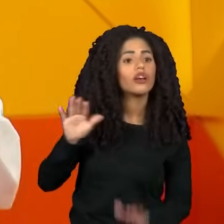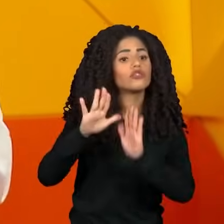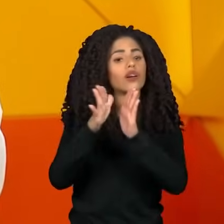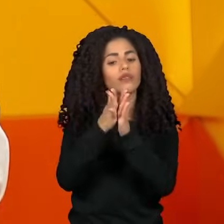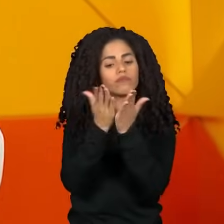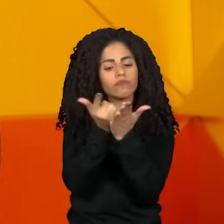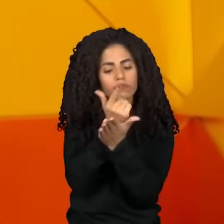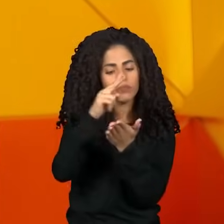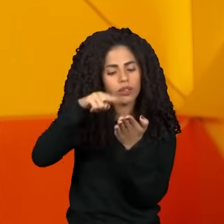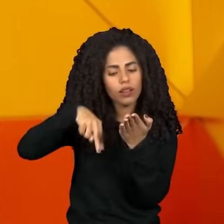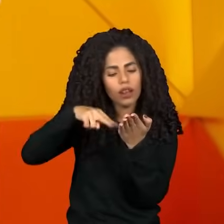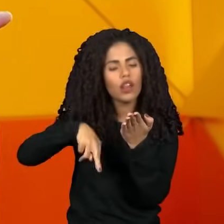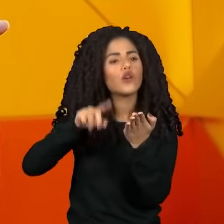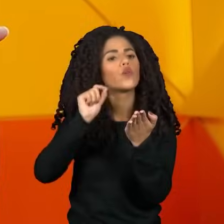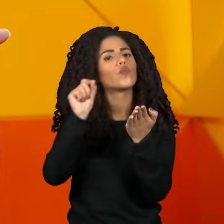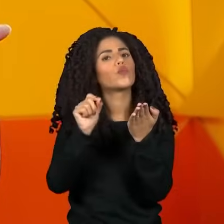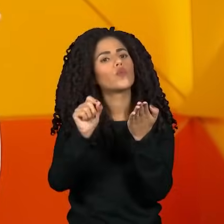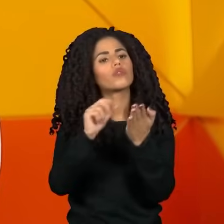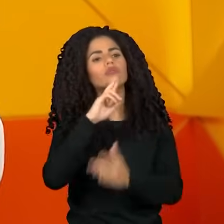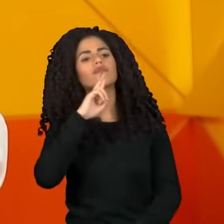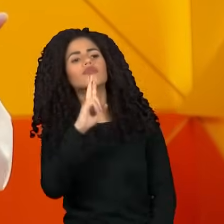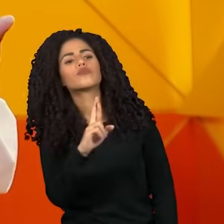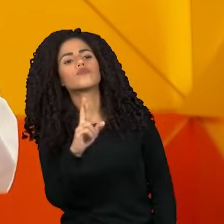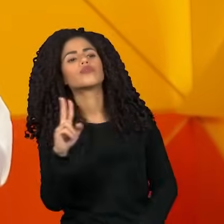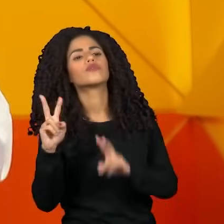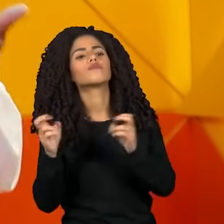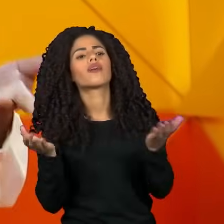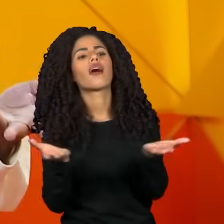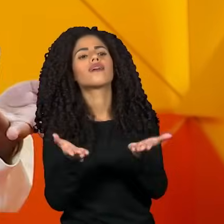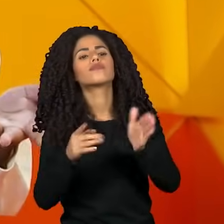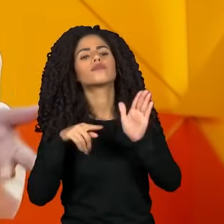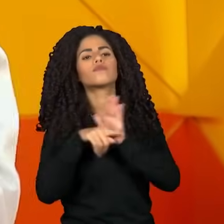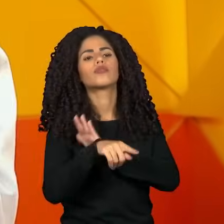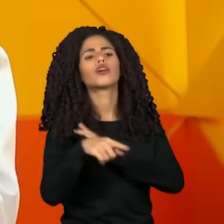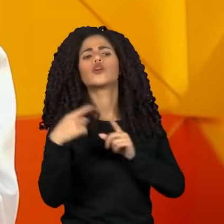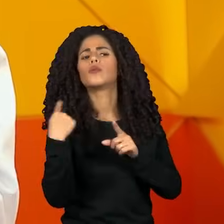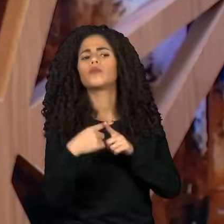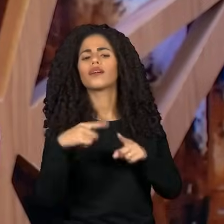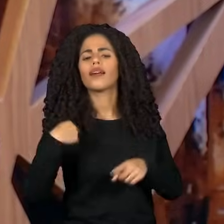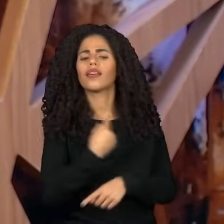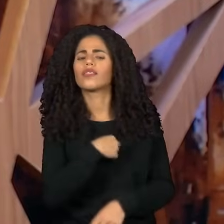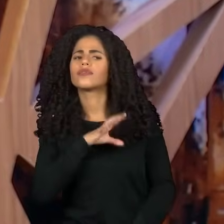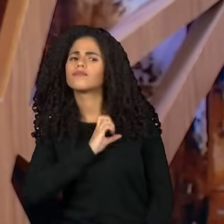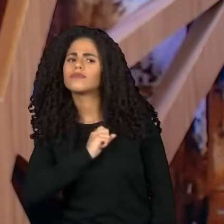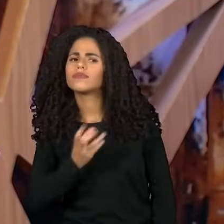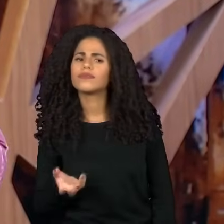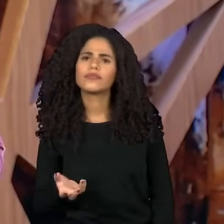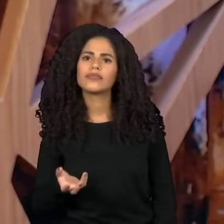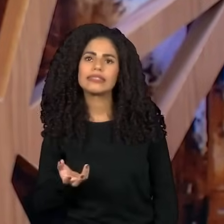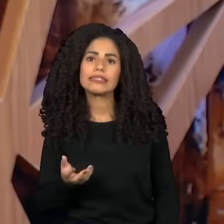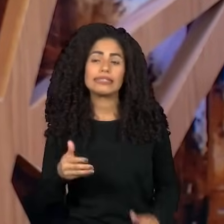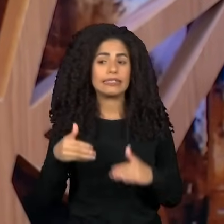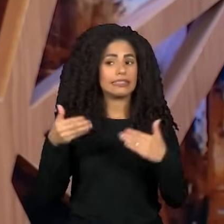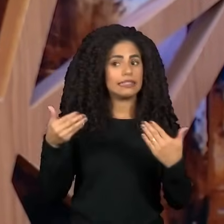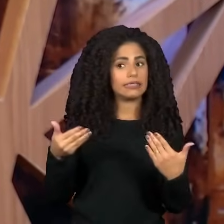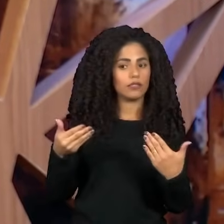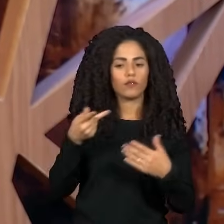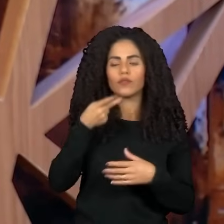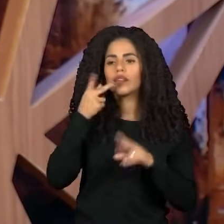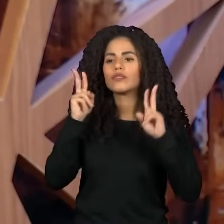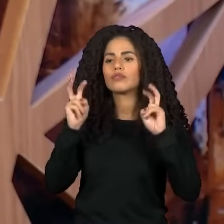dele, e eu imagino que você tem a sua própria resposta para essa pergunta: por que amamos? Você sabe que quando a gente está falando de